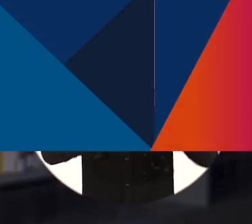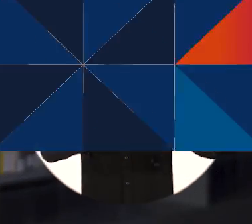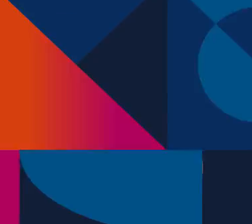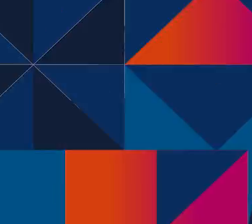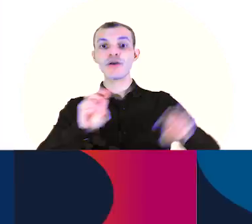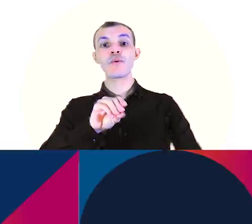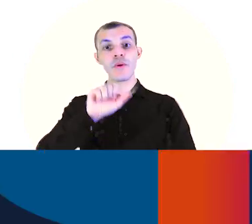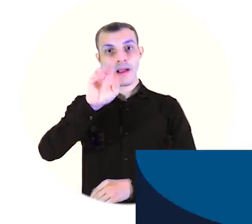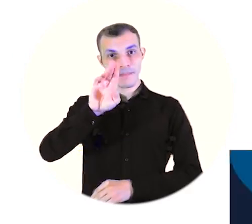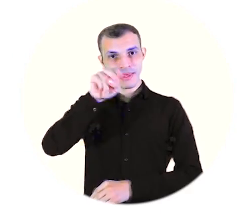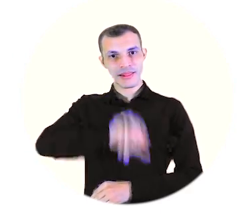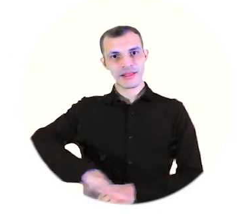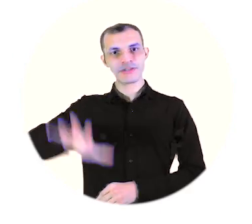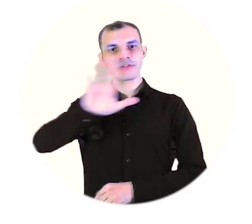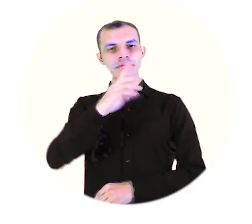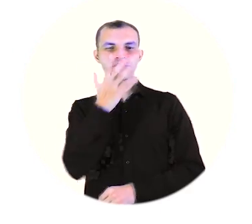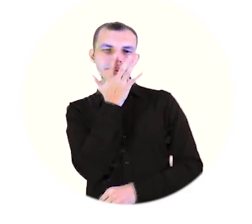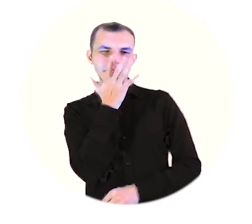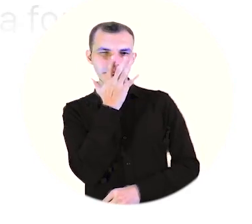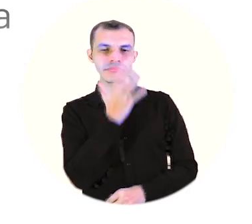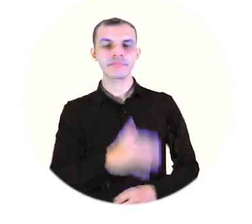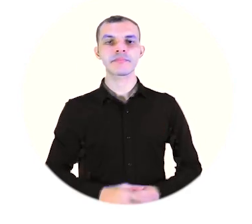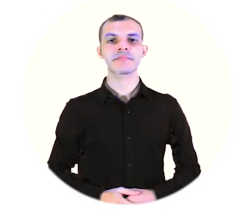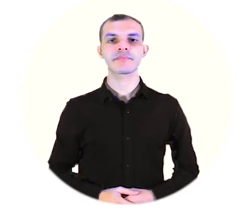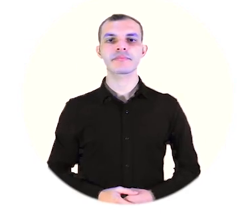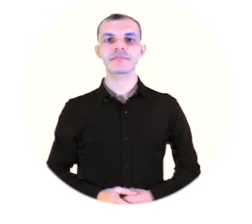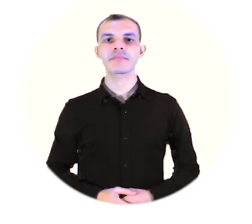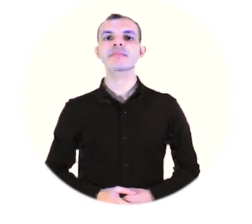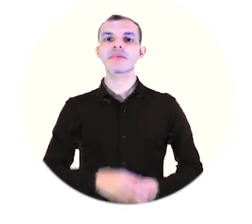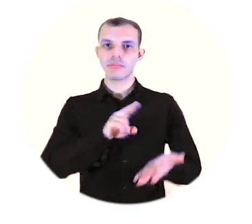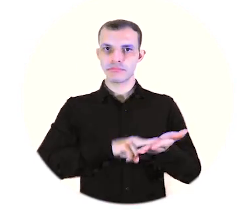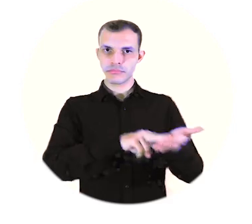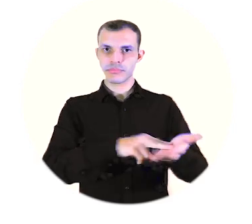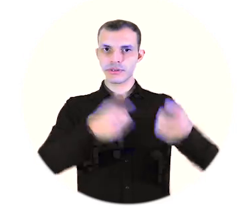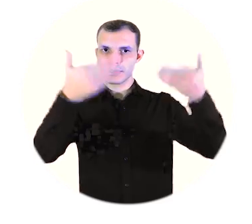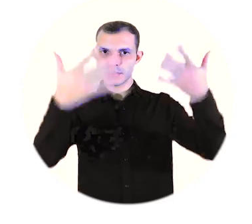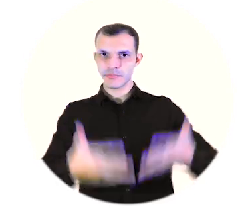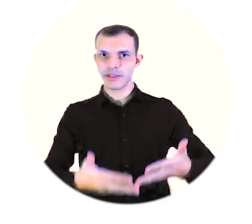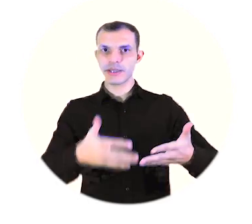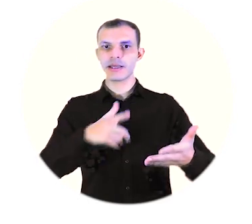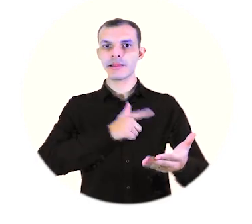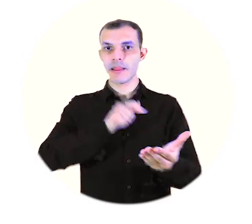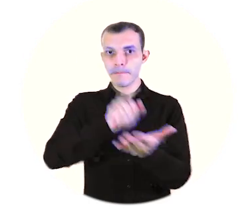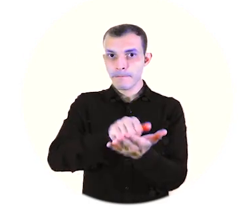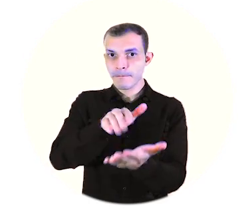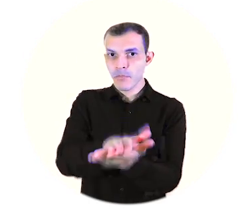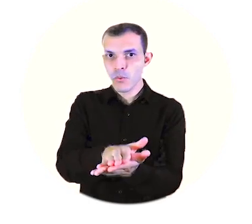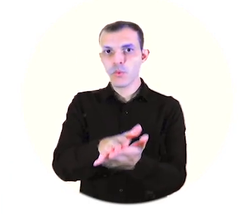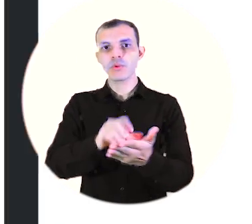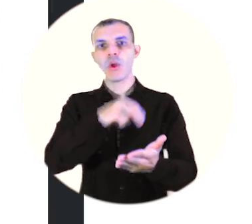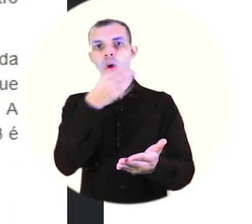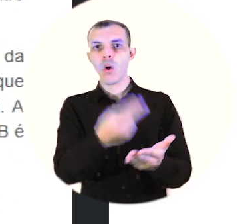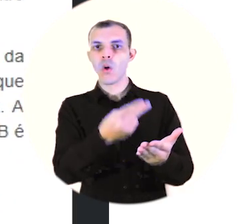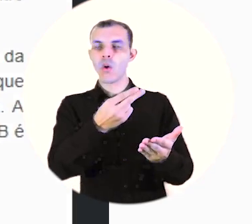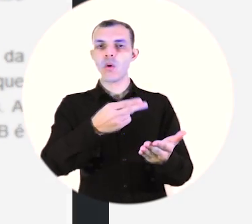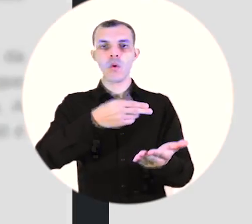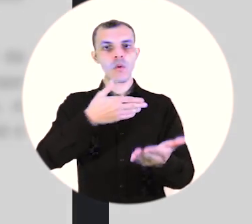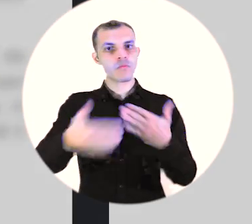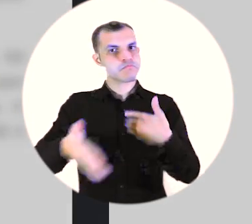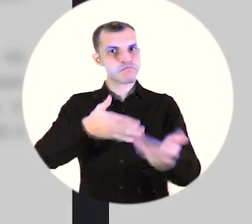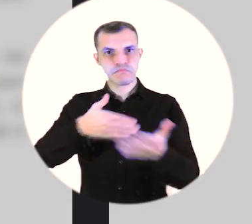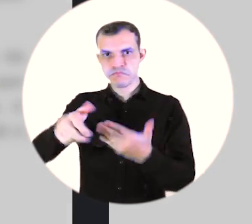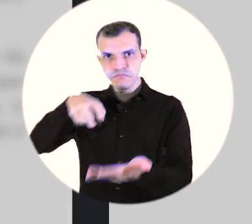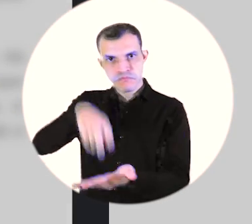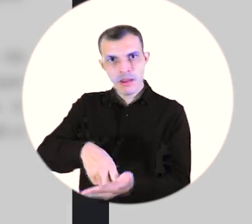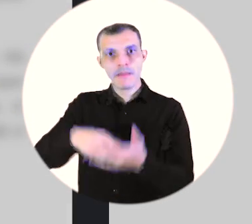Acompanhe. Segundo a nota, a aplicação de multa ou qualquer sanção só pode ocorrer após assegurados o contraditório